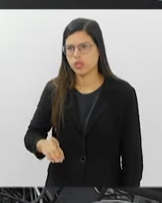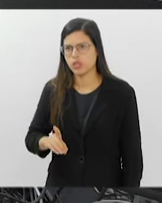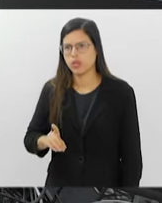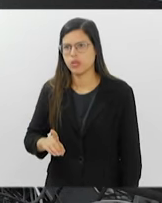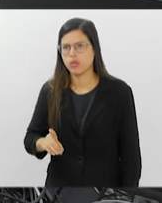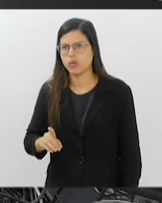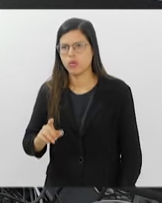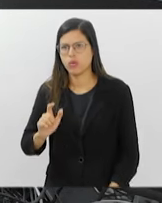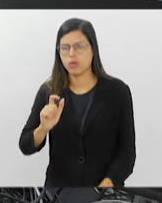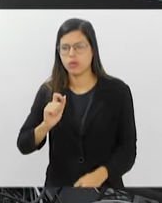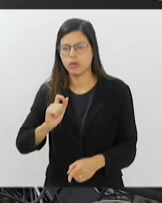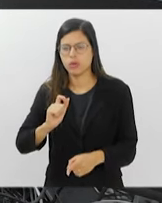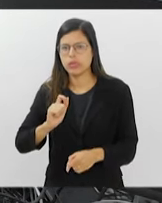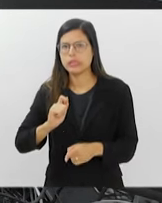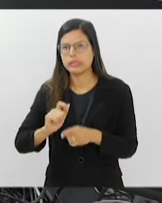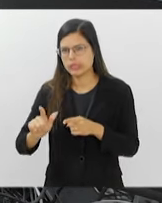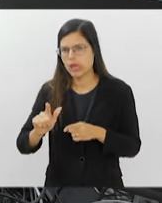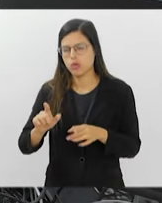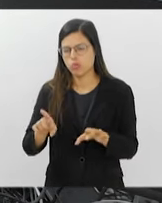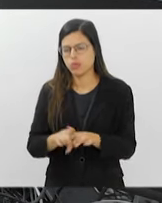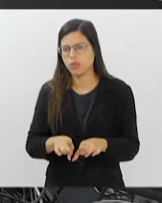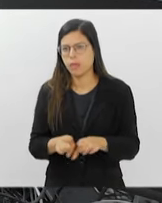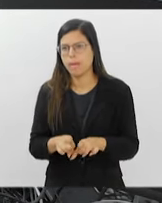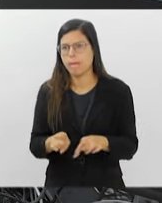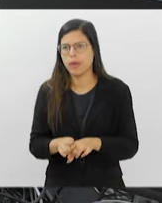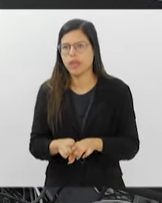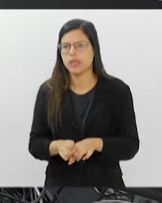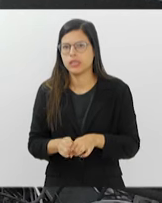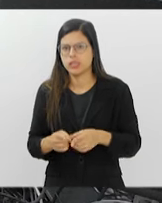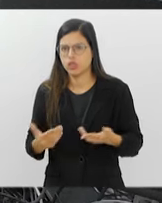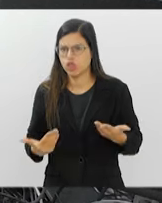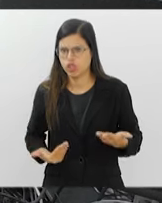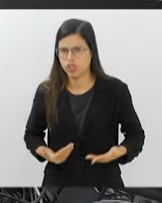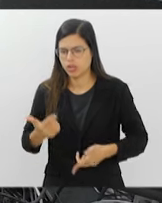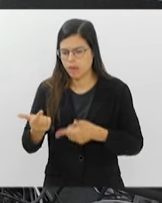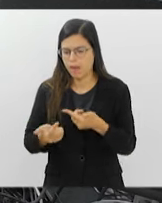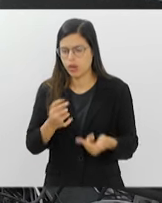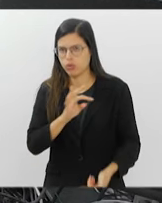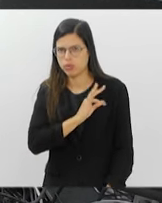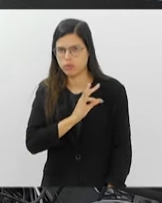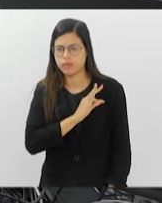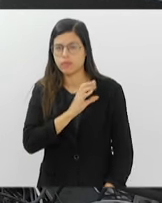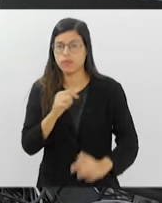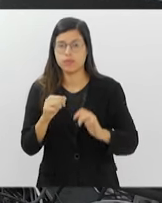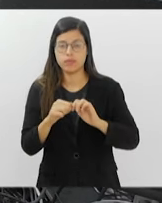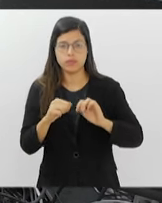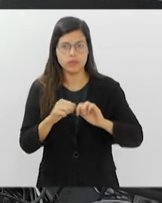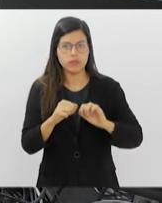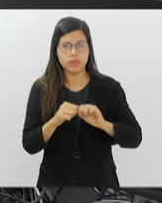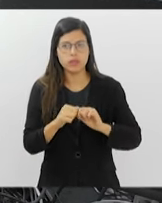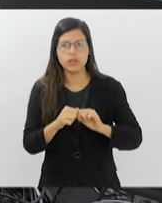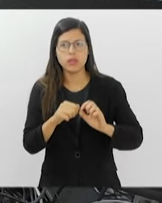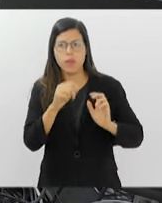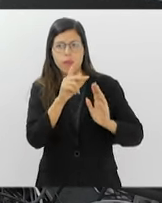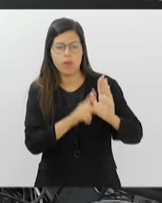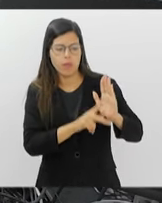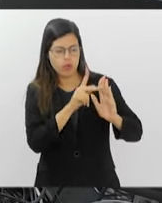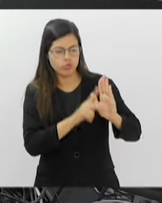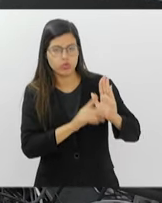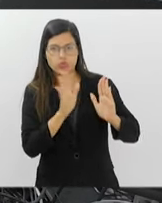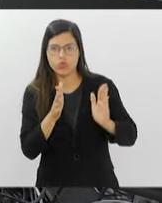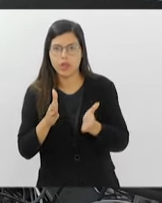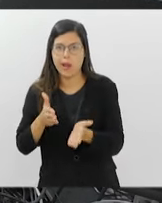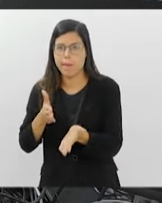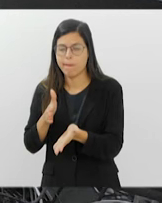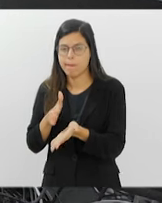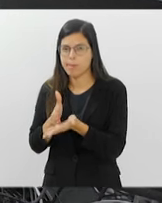exonerado também de serviços técnicos fizemos uma uma uma retificação no projeto já aprovado lá também